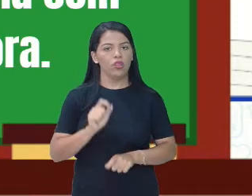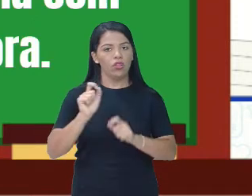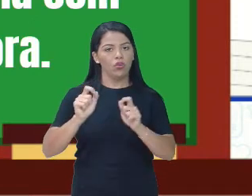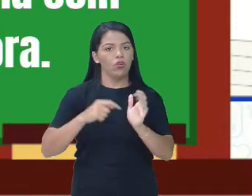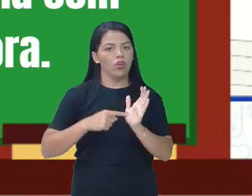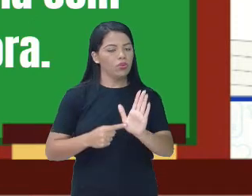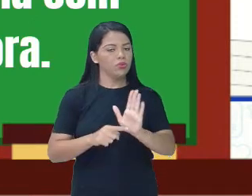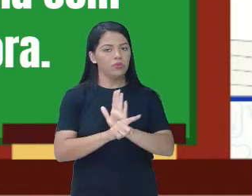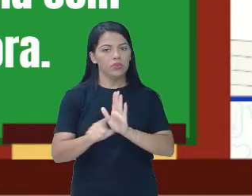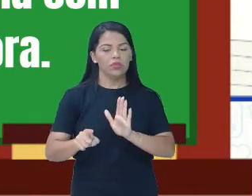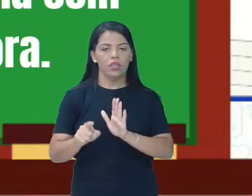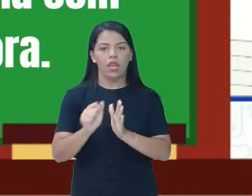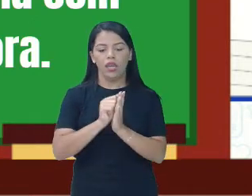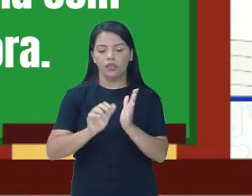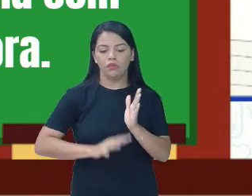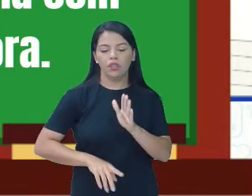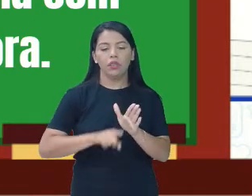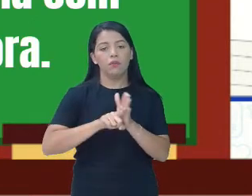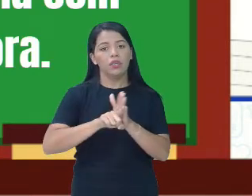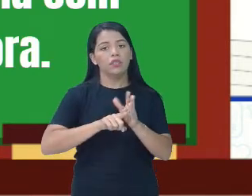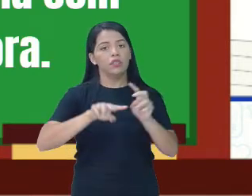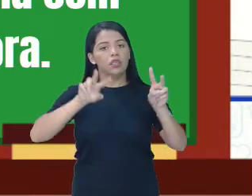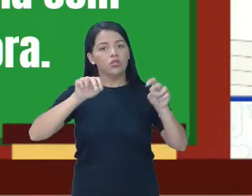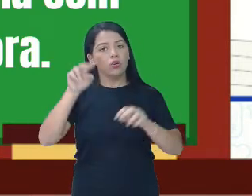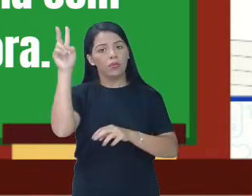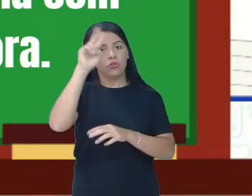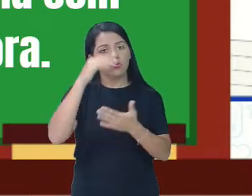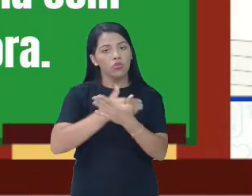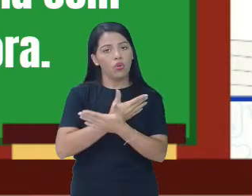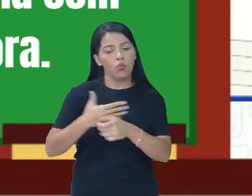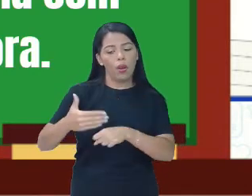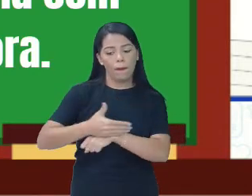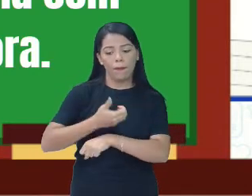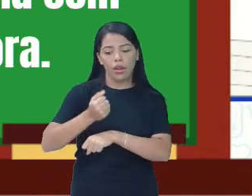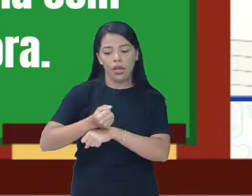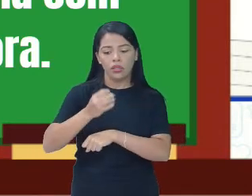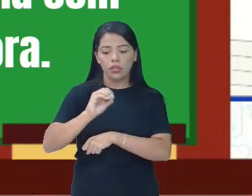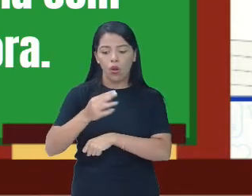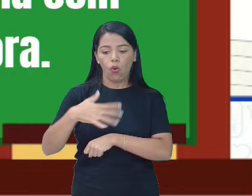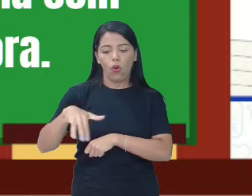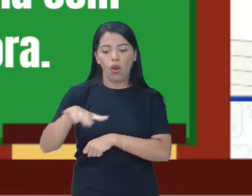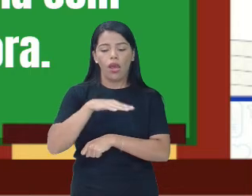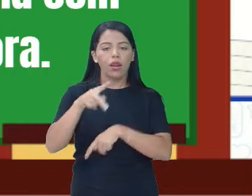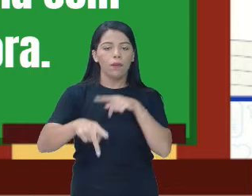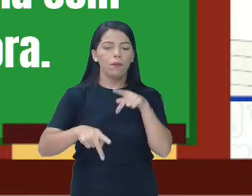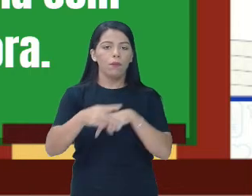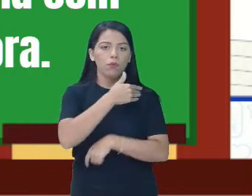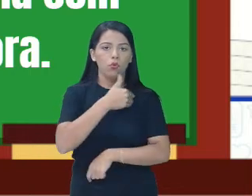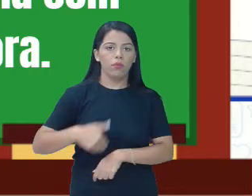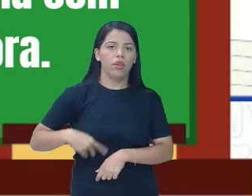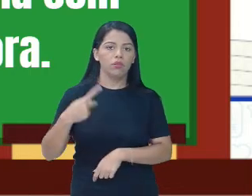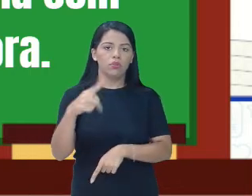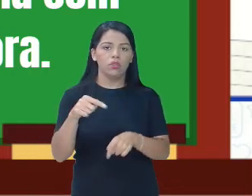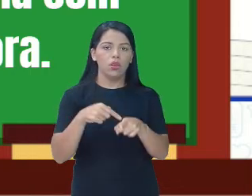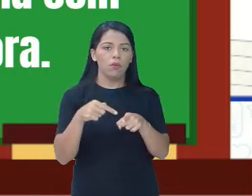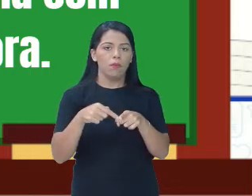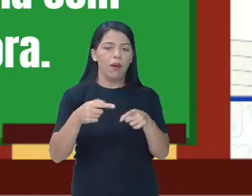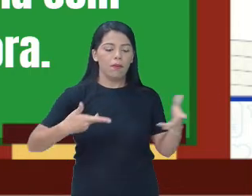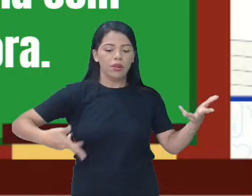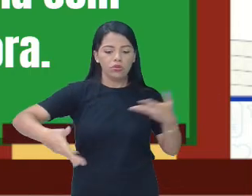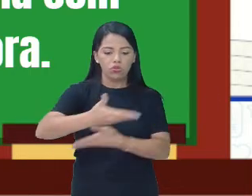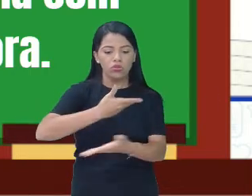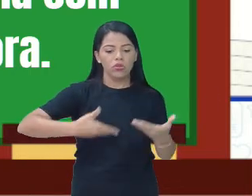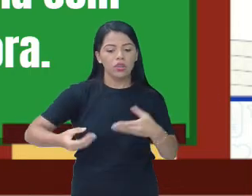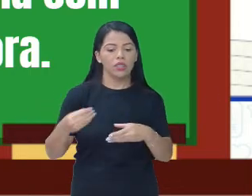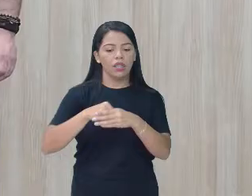atividade aí, pesquise sobre a história de alguma praça ou espaço público presente no seu bairro para a socialização em sala de aula com o